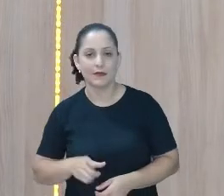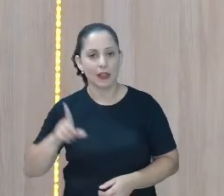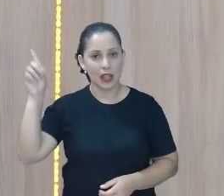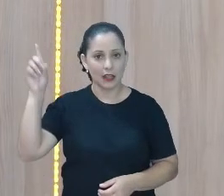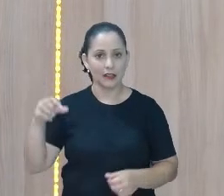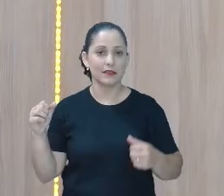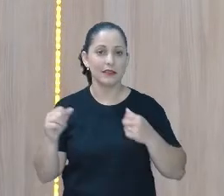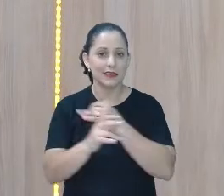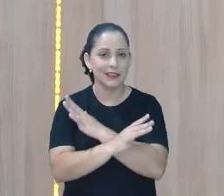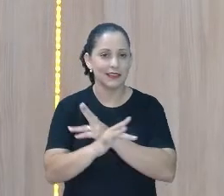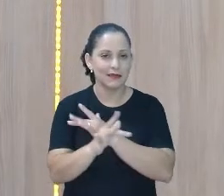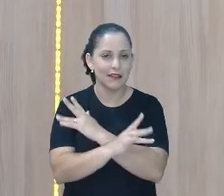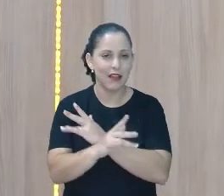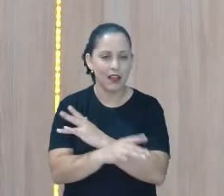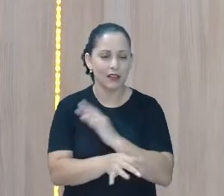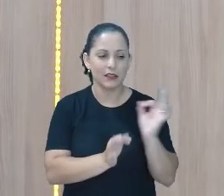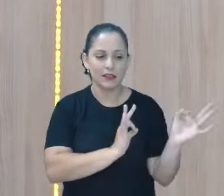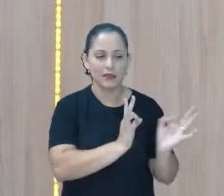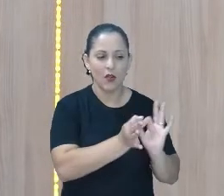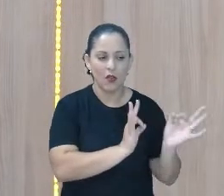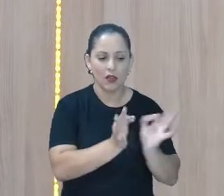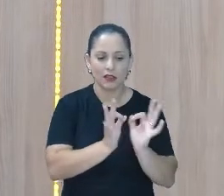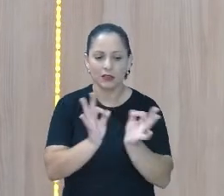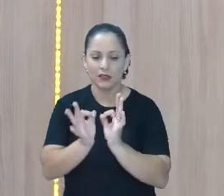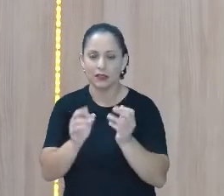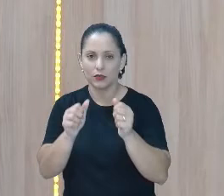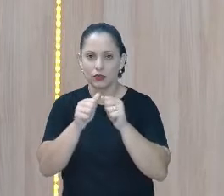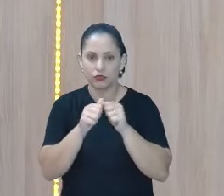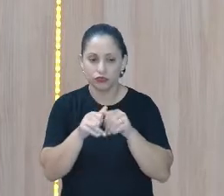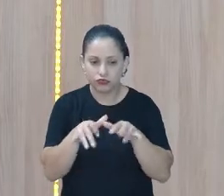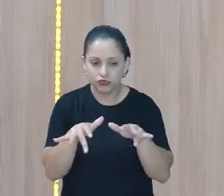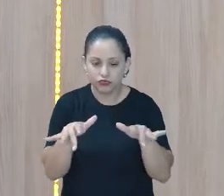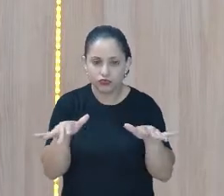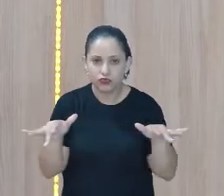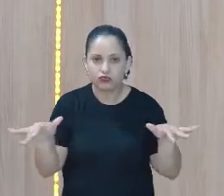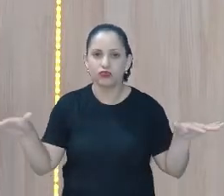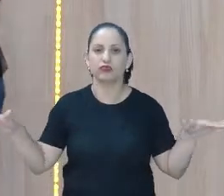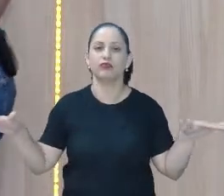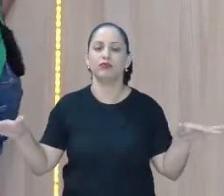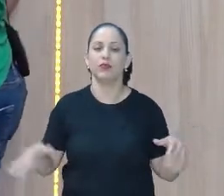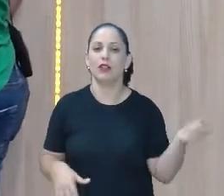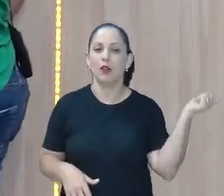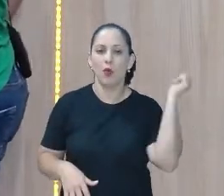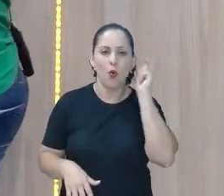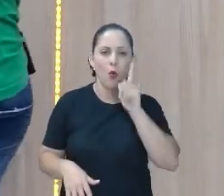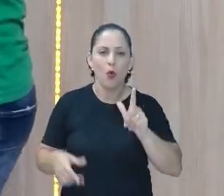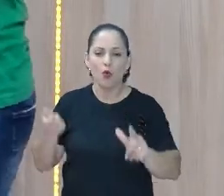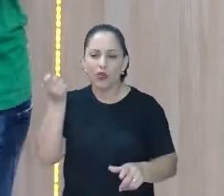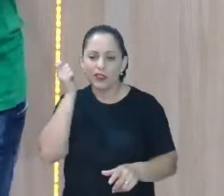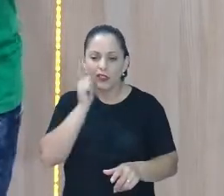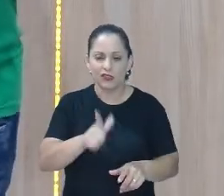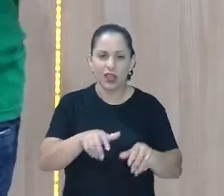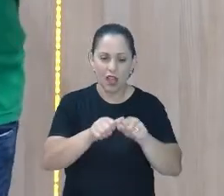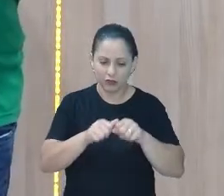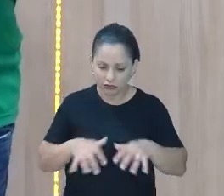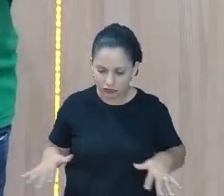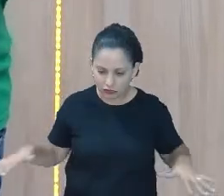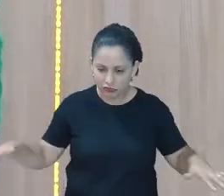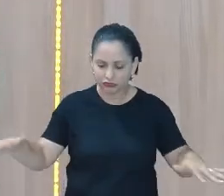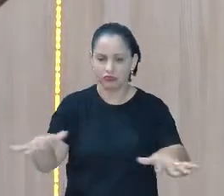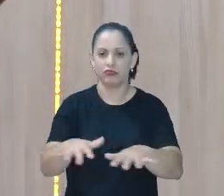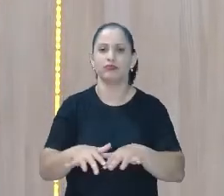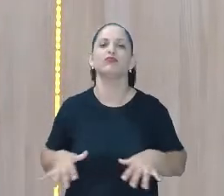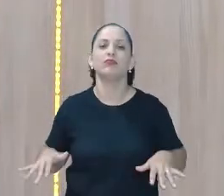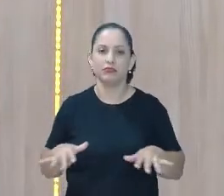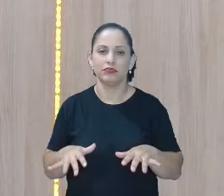aqui, ela foi se organizando e se expandindo e chegou a conquistar territórios em quase todo o mundo que